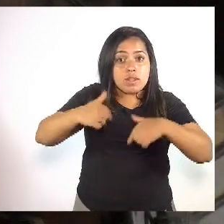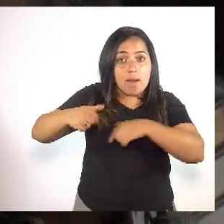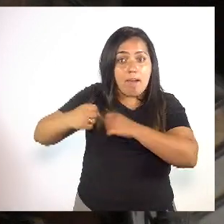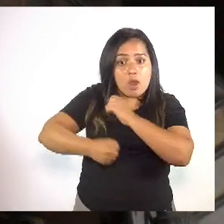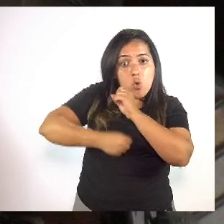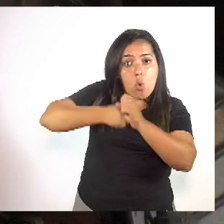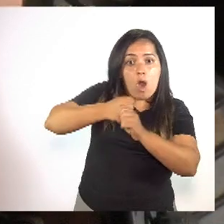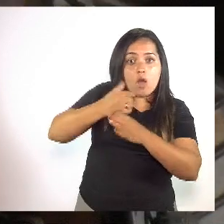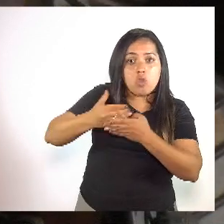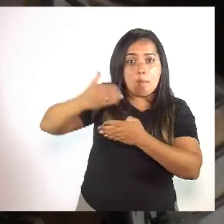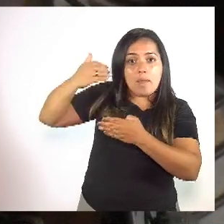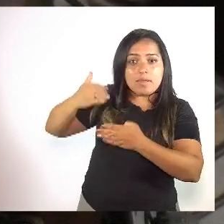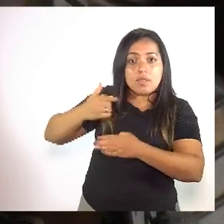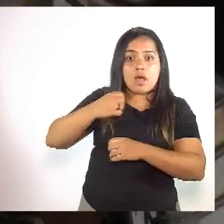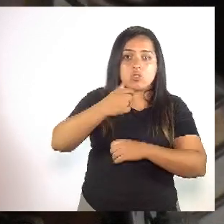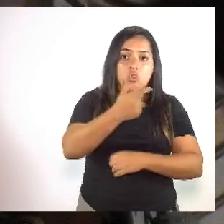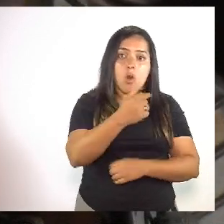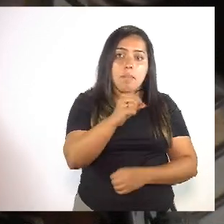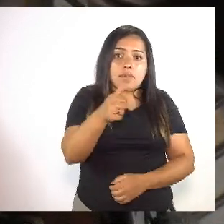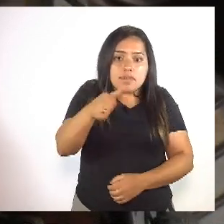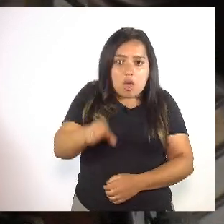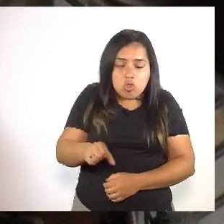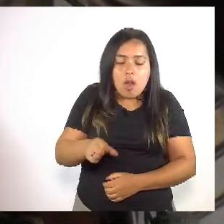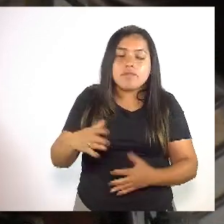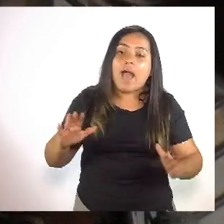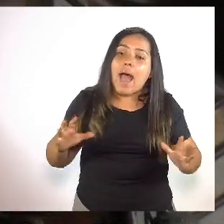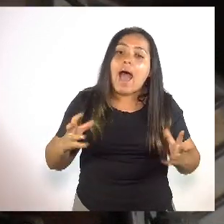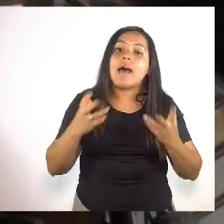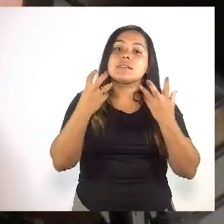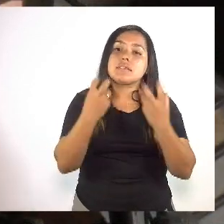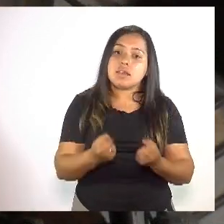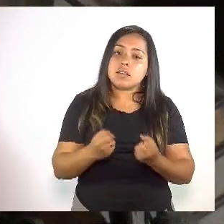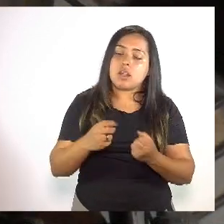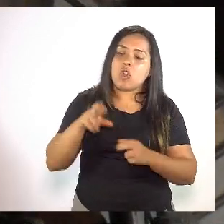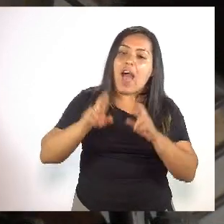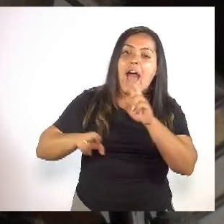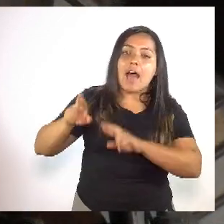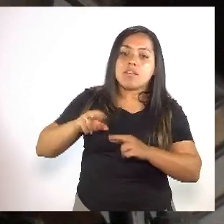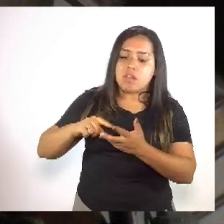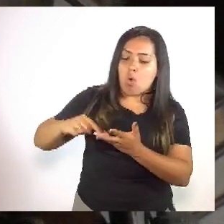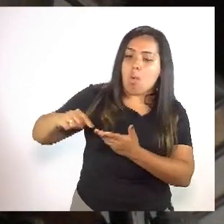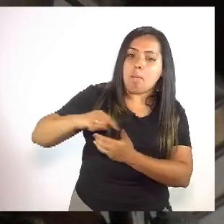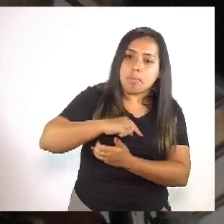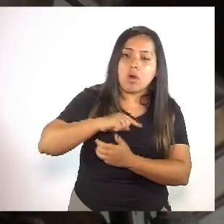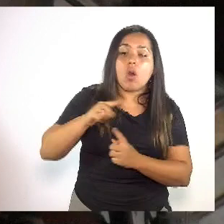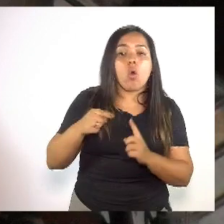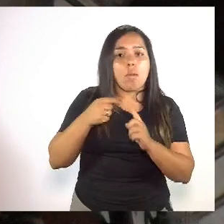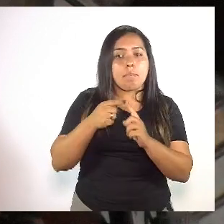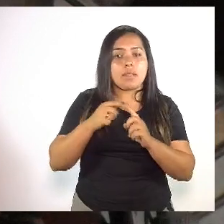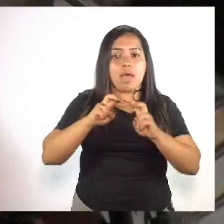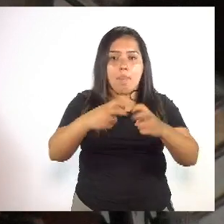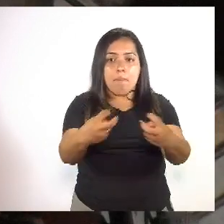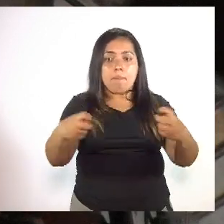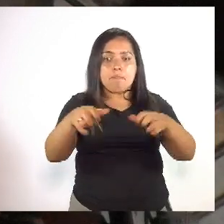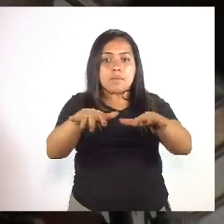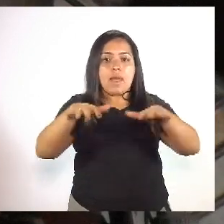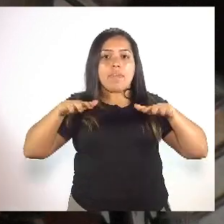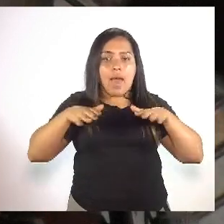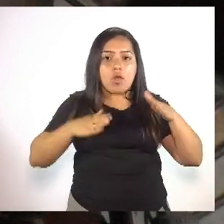2019, acolhendo as razões apresentadas no parecer, aprovando pelo plenário daquela